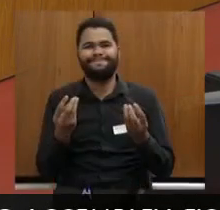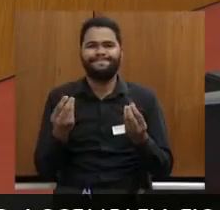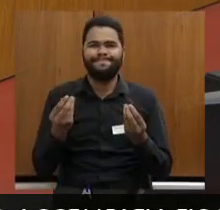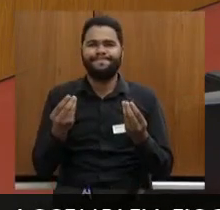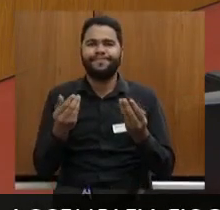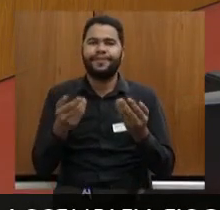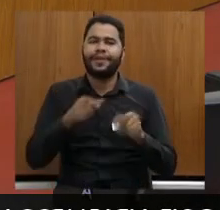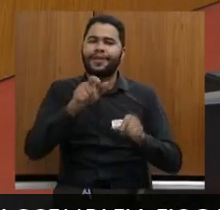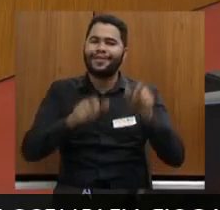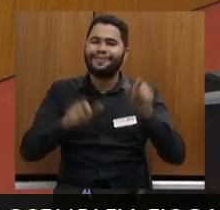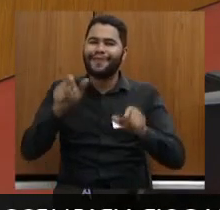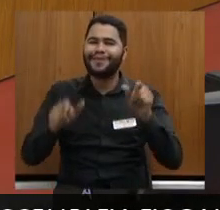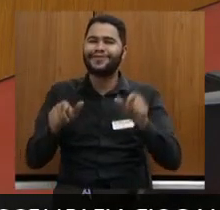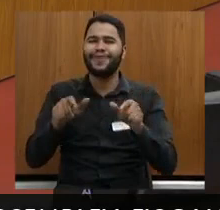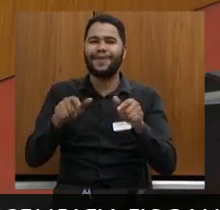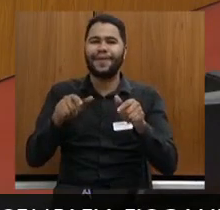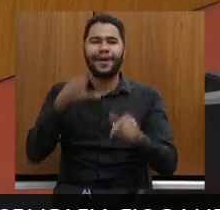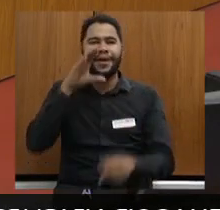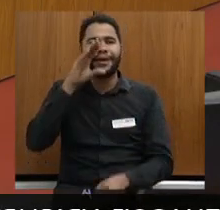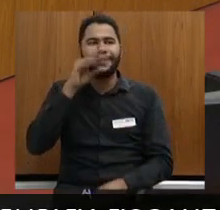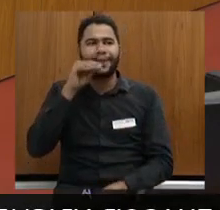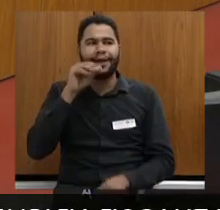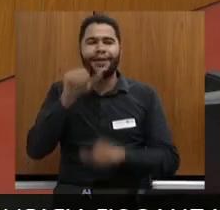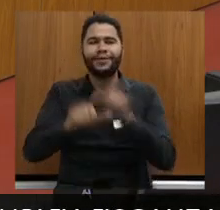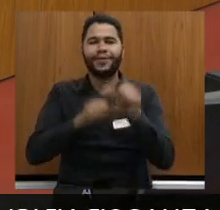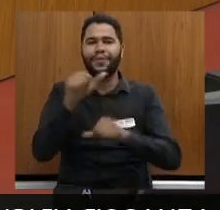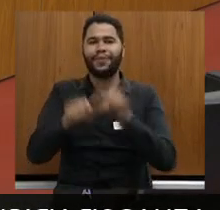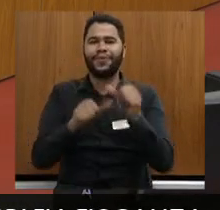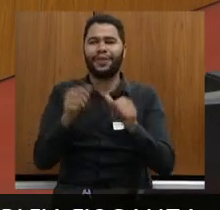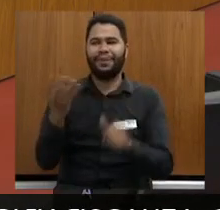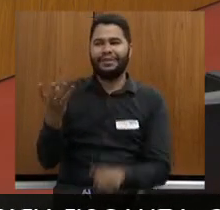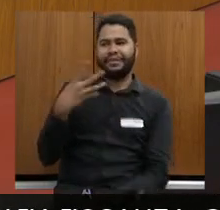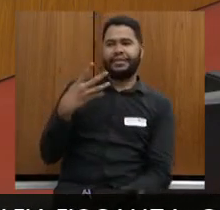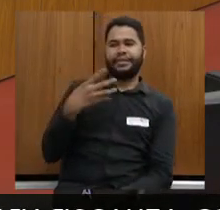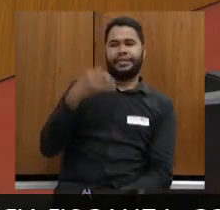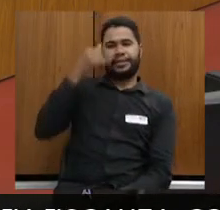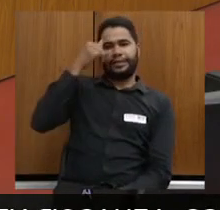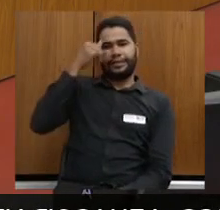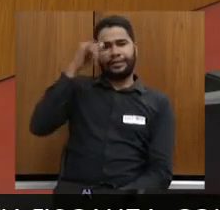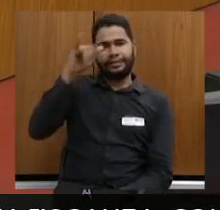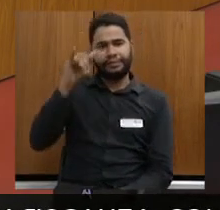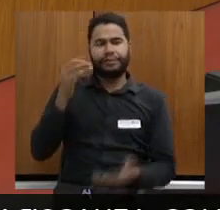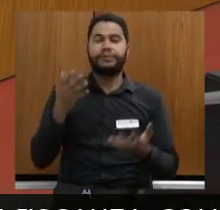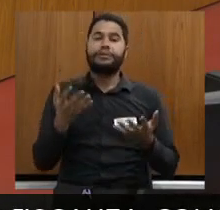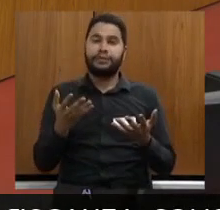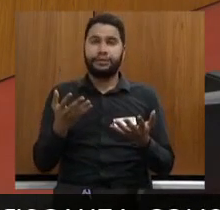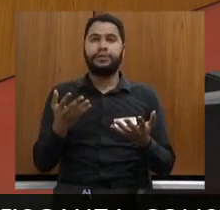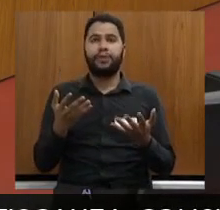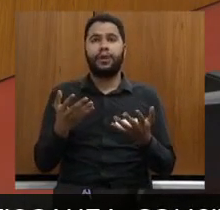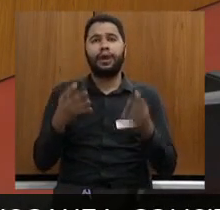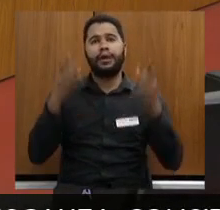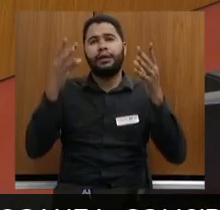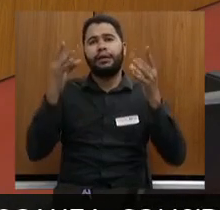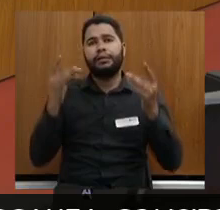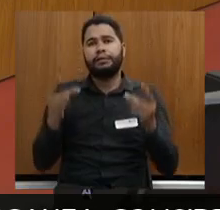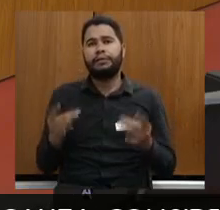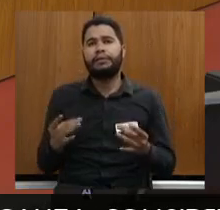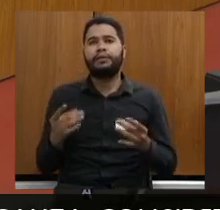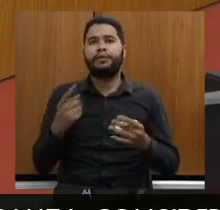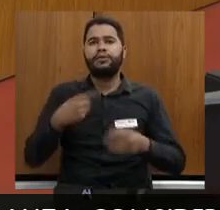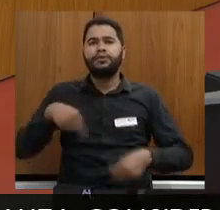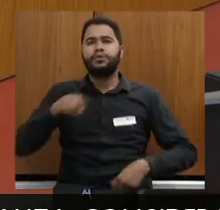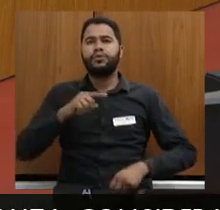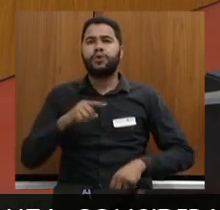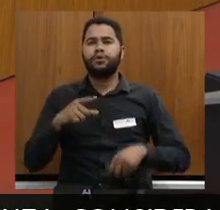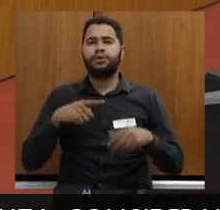do servidor de mudar essas coisas até por a não ser acusados né de retrocesso ambiental até um assunto muito delicado que a gente tem